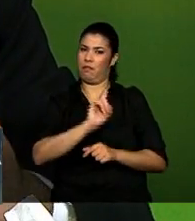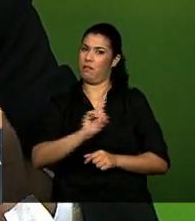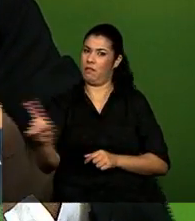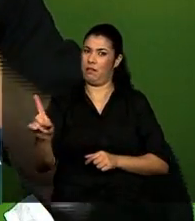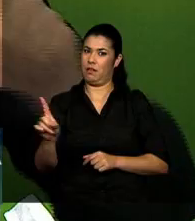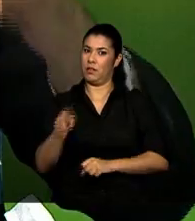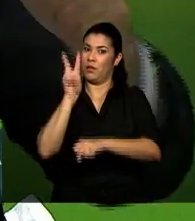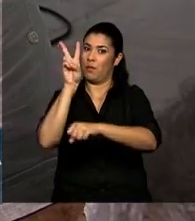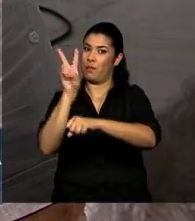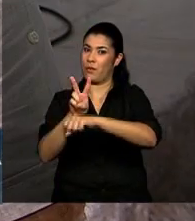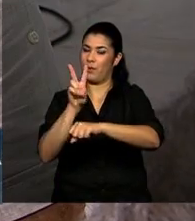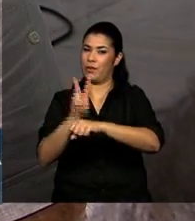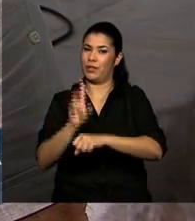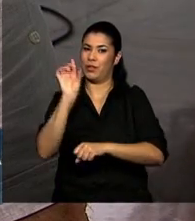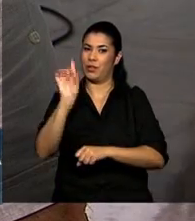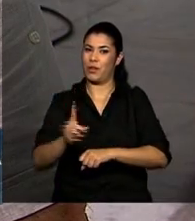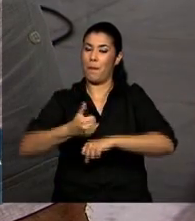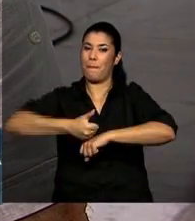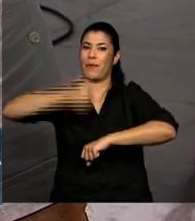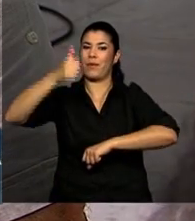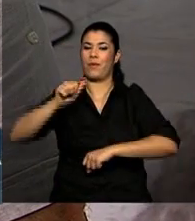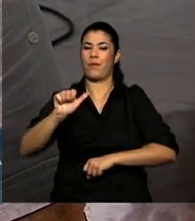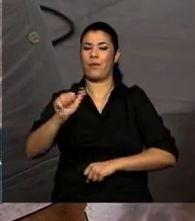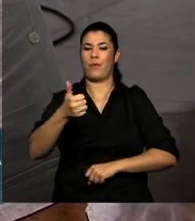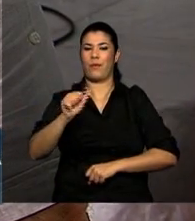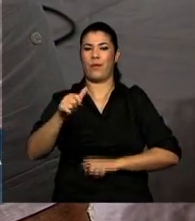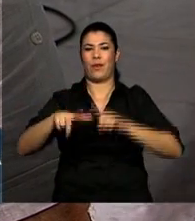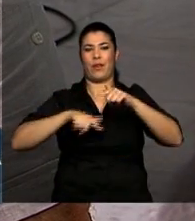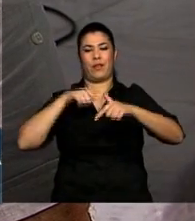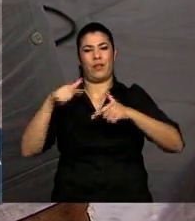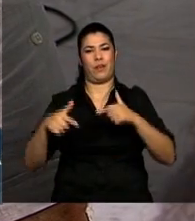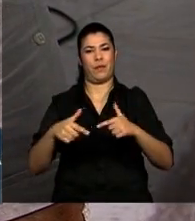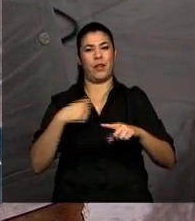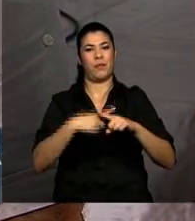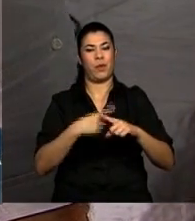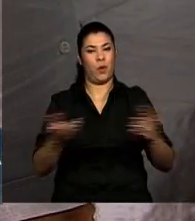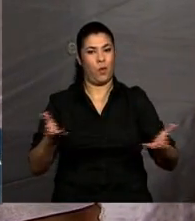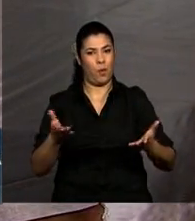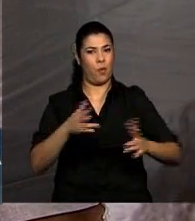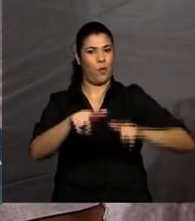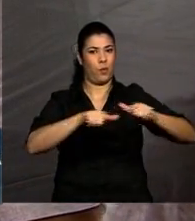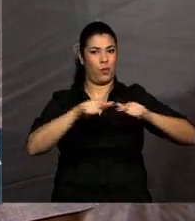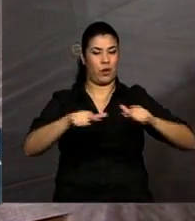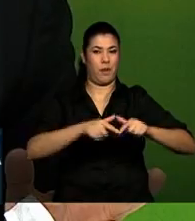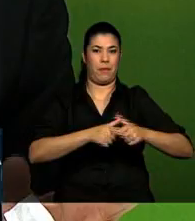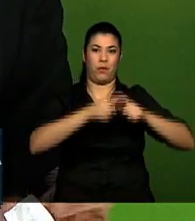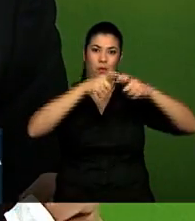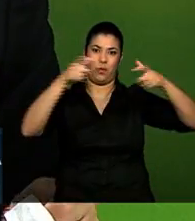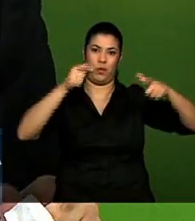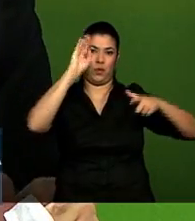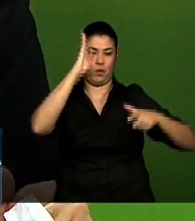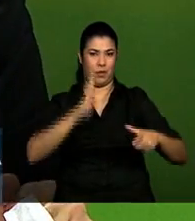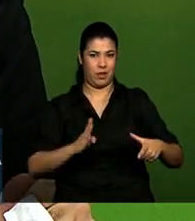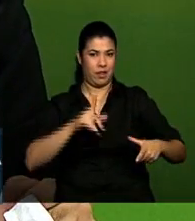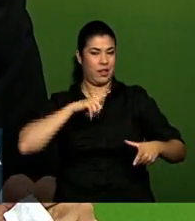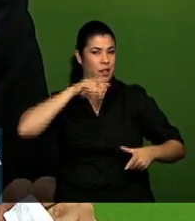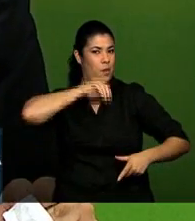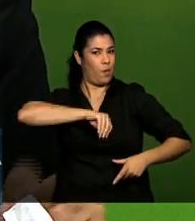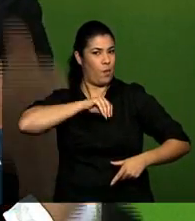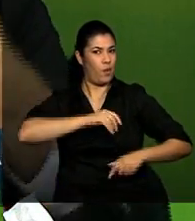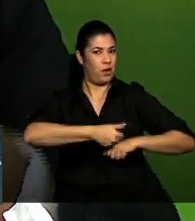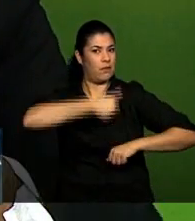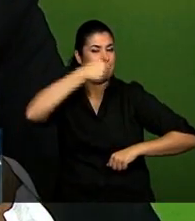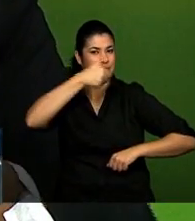conta das qualidades que foram produzidos no mercado de trabalho brasileiro na renda eh do povo